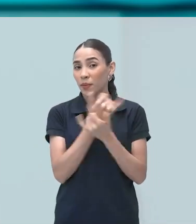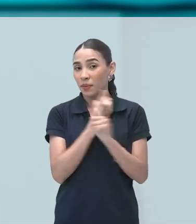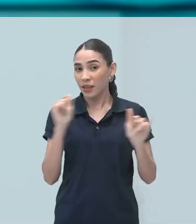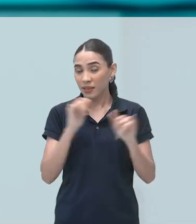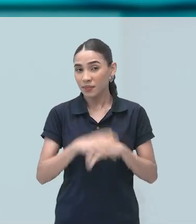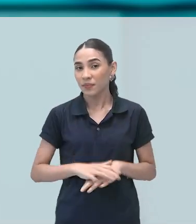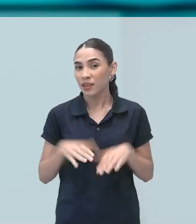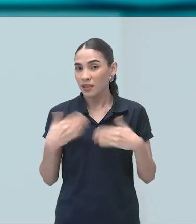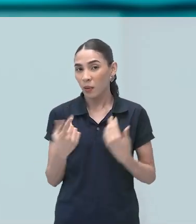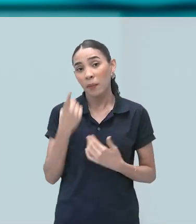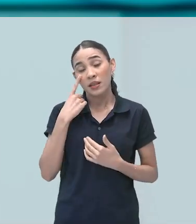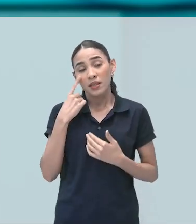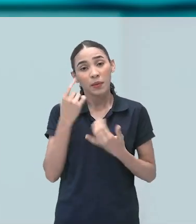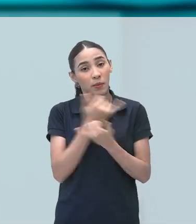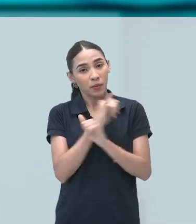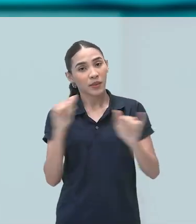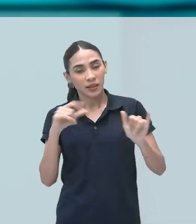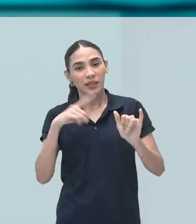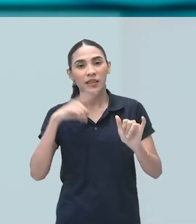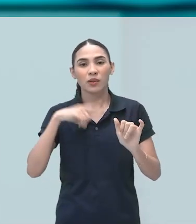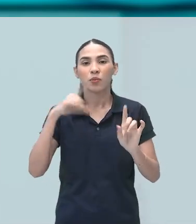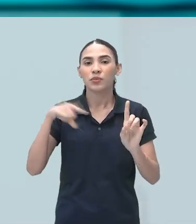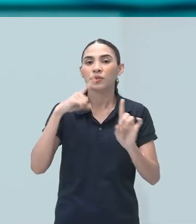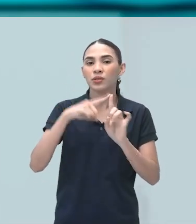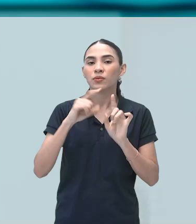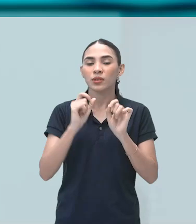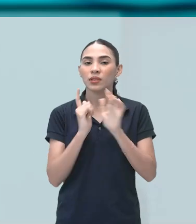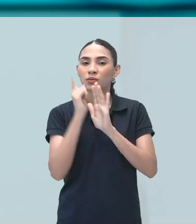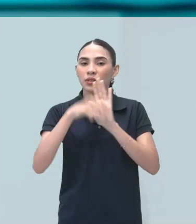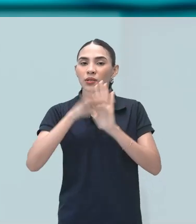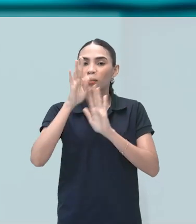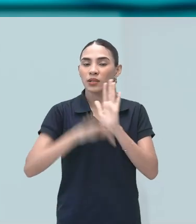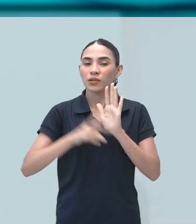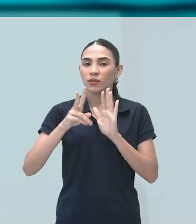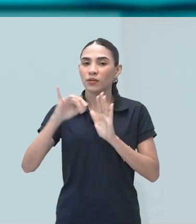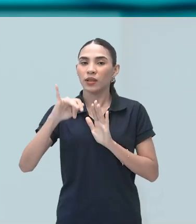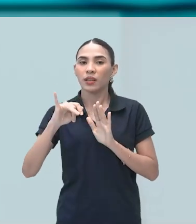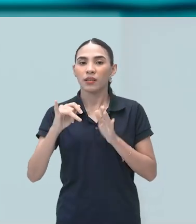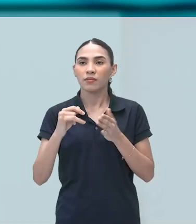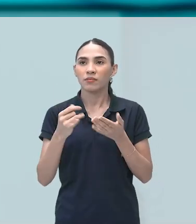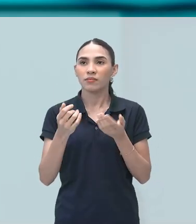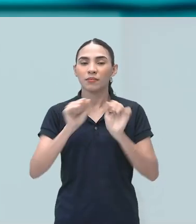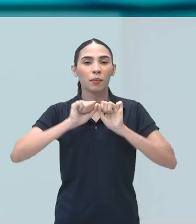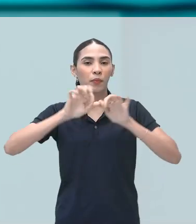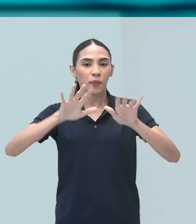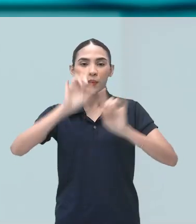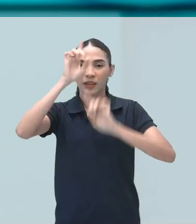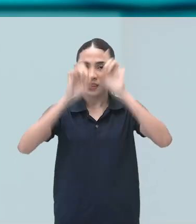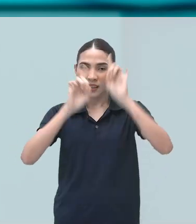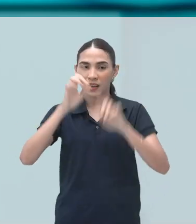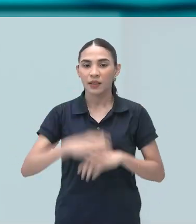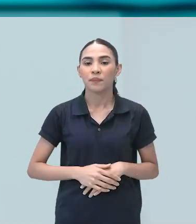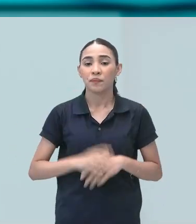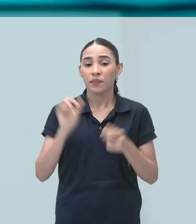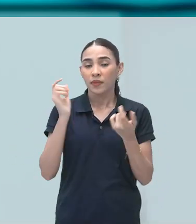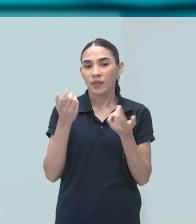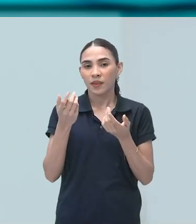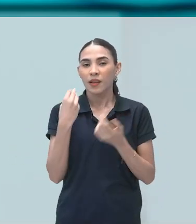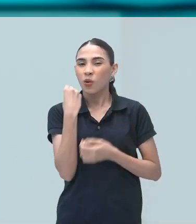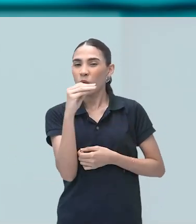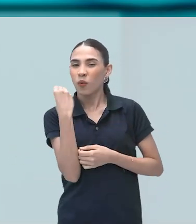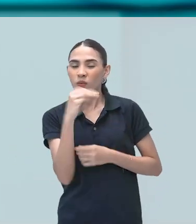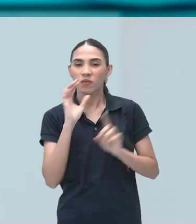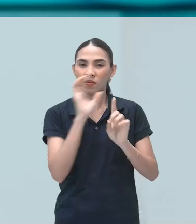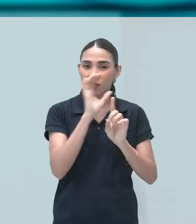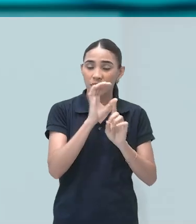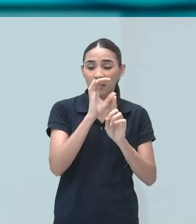propaganda. Então, observe que a propaganda ela vem como um gênero, como um texto que vai buscar disseminar ideias, certo? Convencer outra